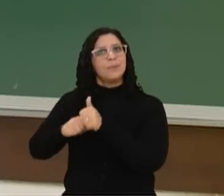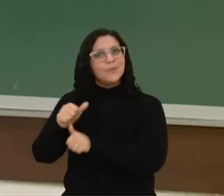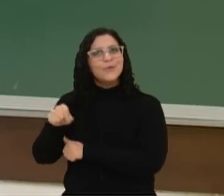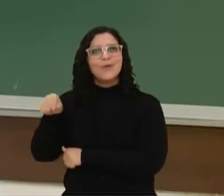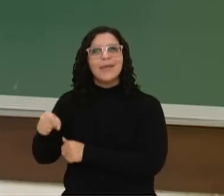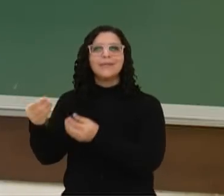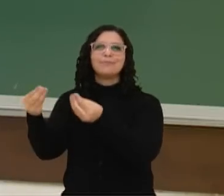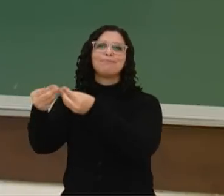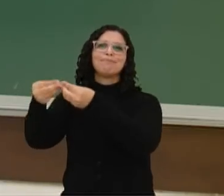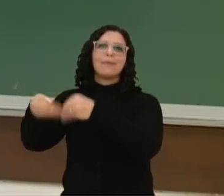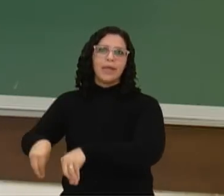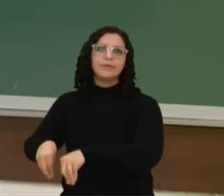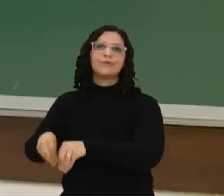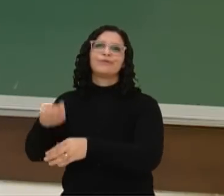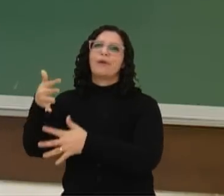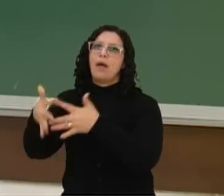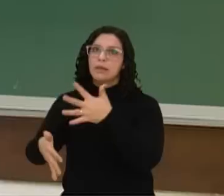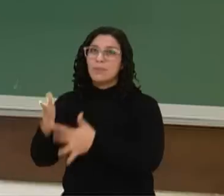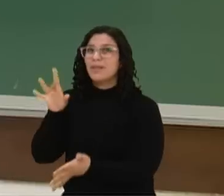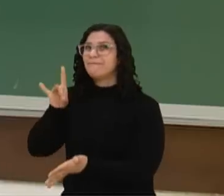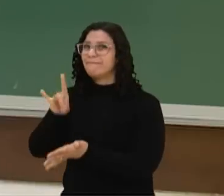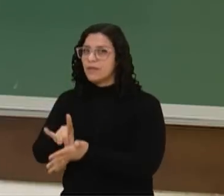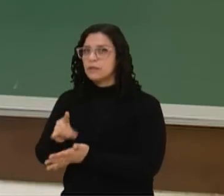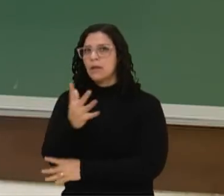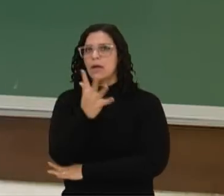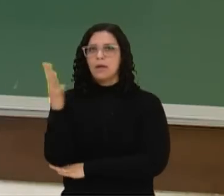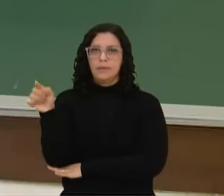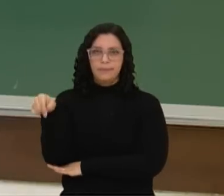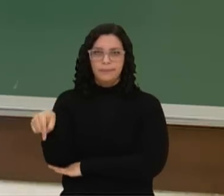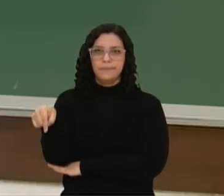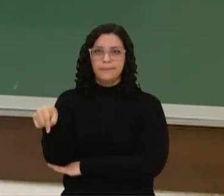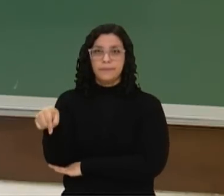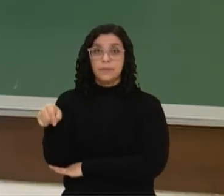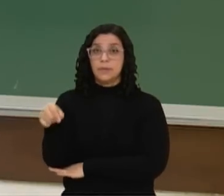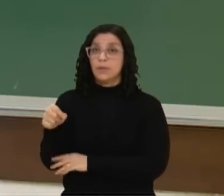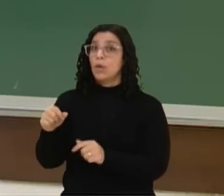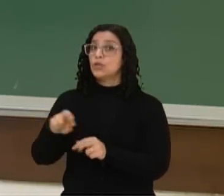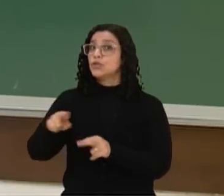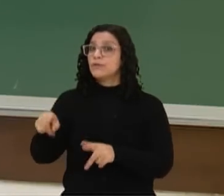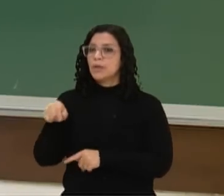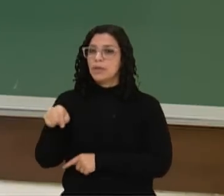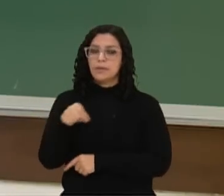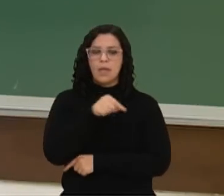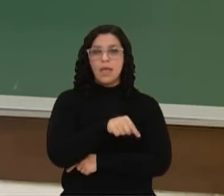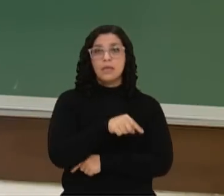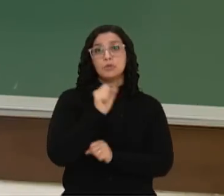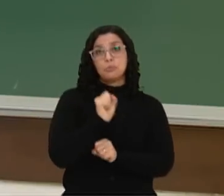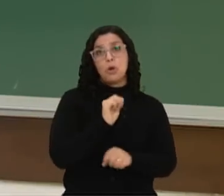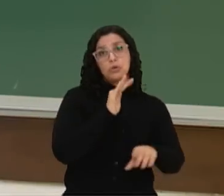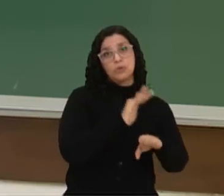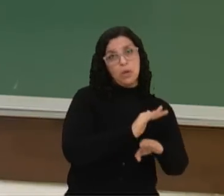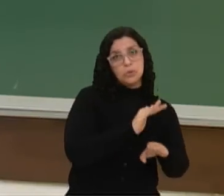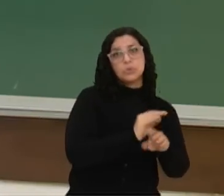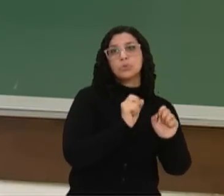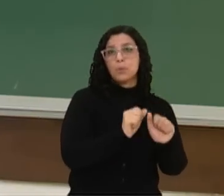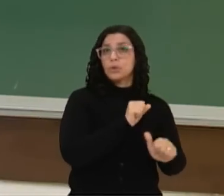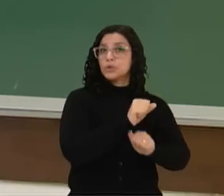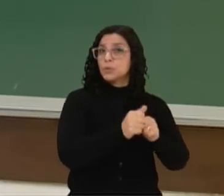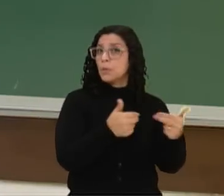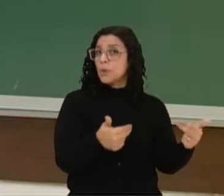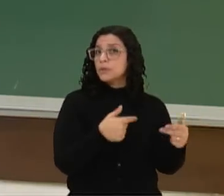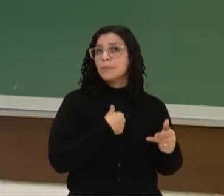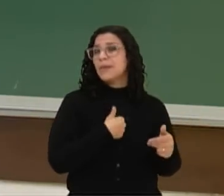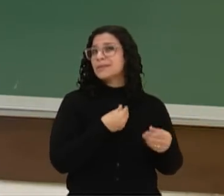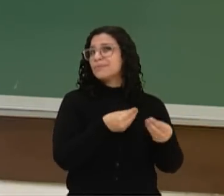que prejudicam o meio ambiente. Então, a grande diferença é essa. O impacto é uma